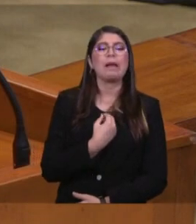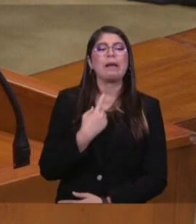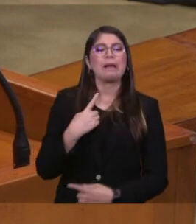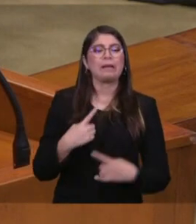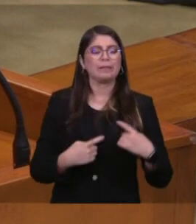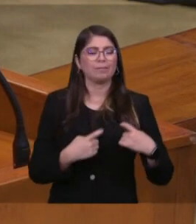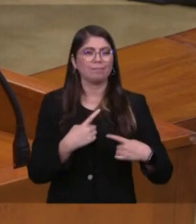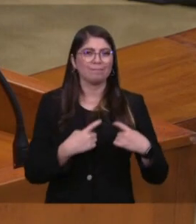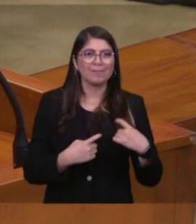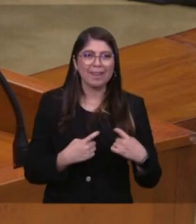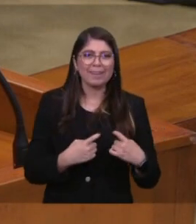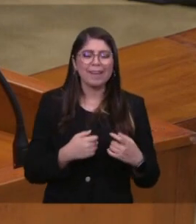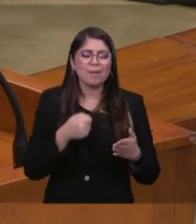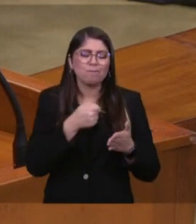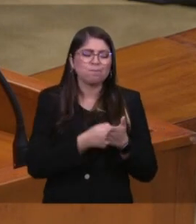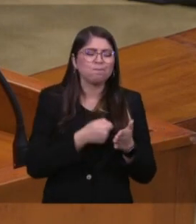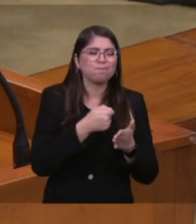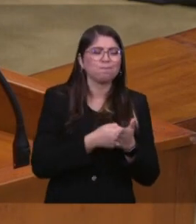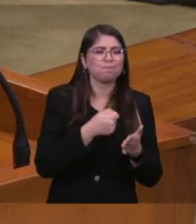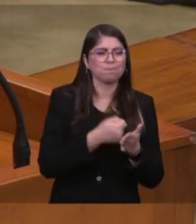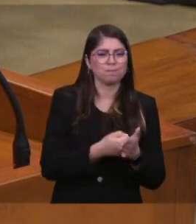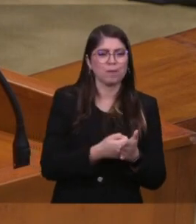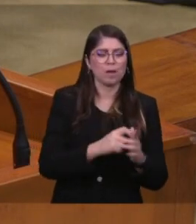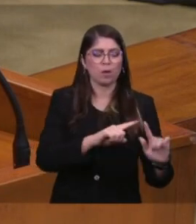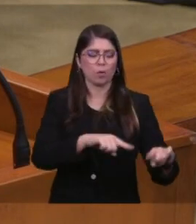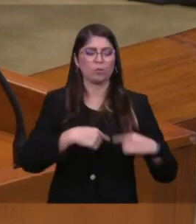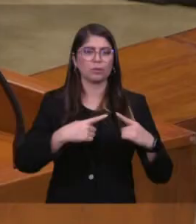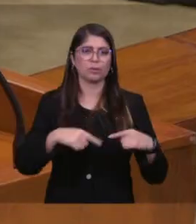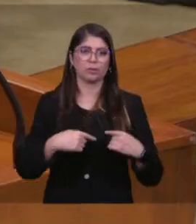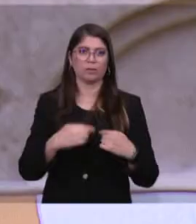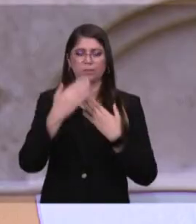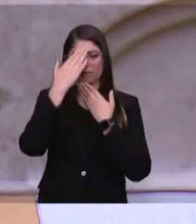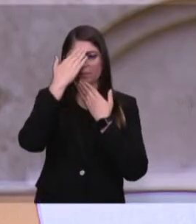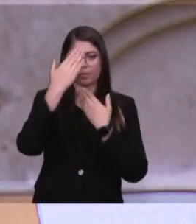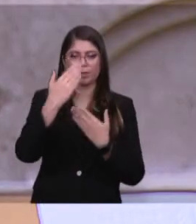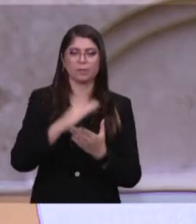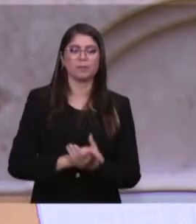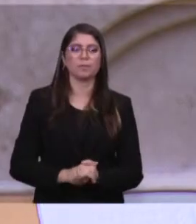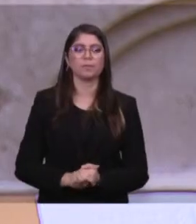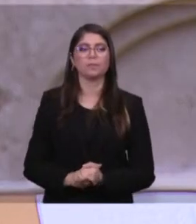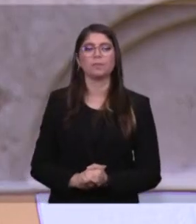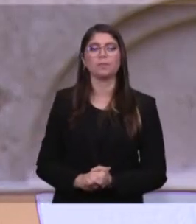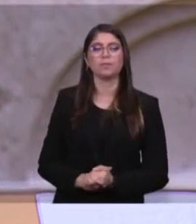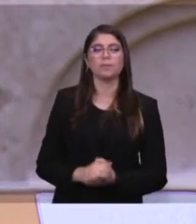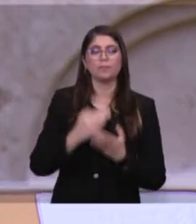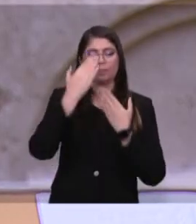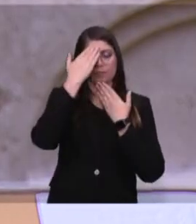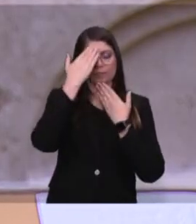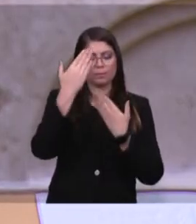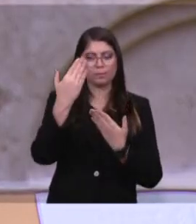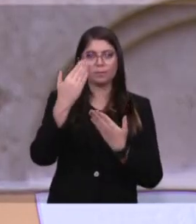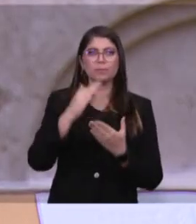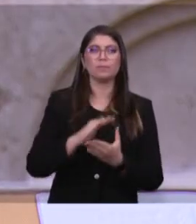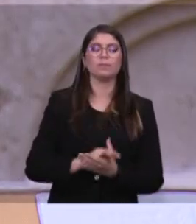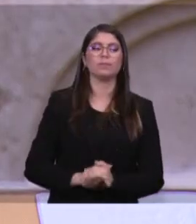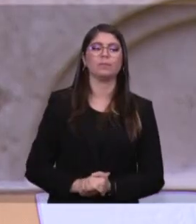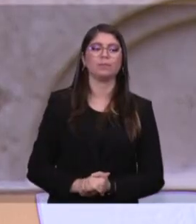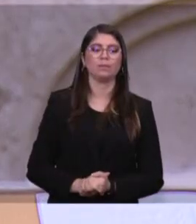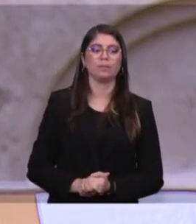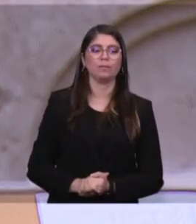foi armada contra todos nós. Muito obrigada. Muito obrigado, doutora Fernanda Lima da